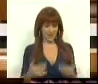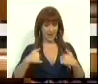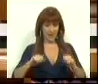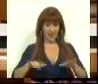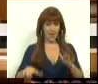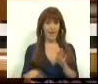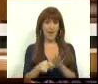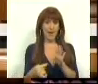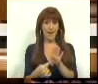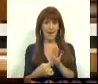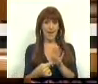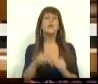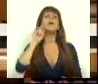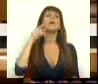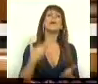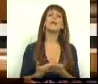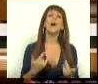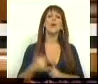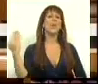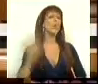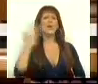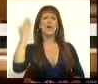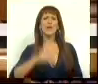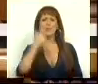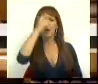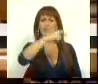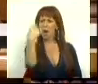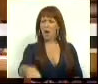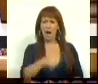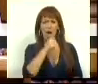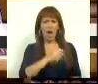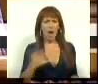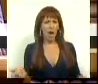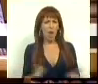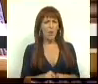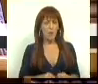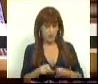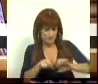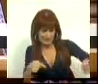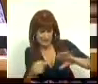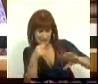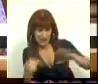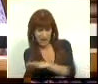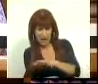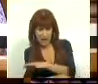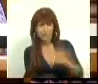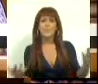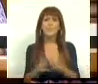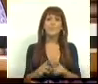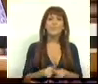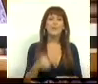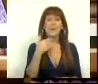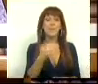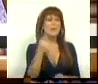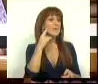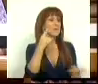iniciativa legislativa que garante o direito humano à água e ao saneamento. Peço a atenção